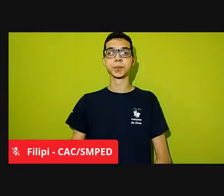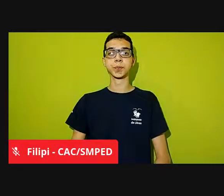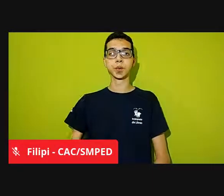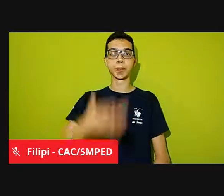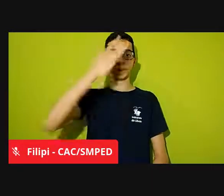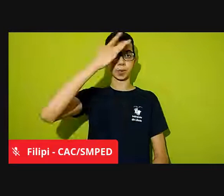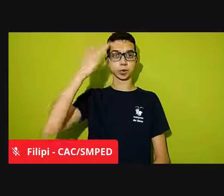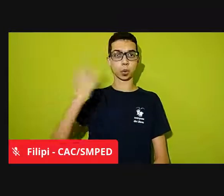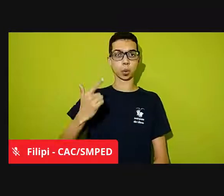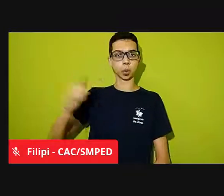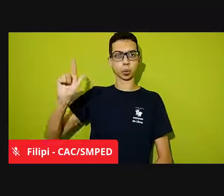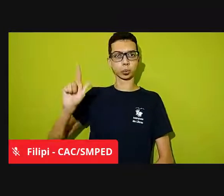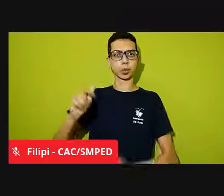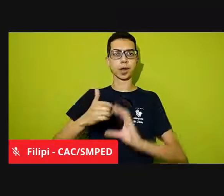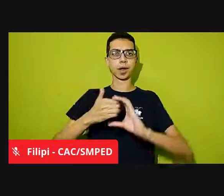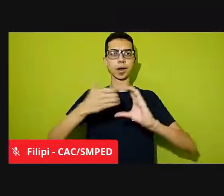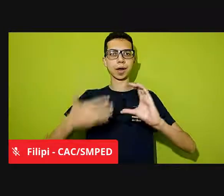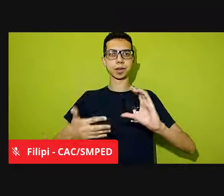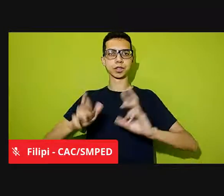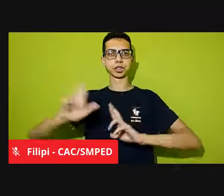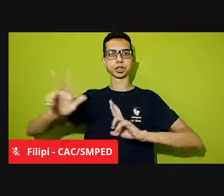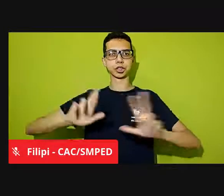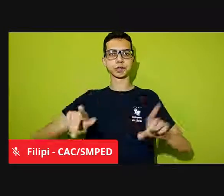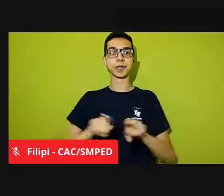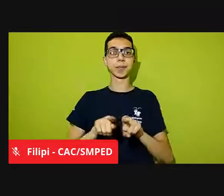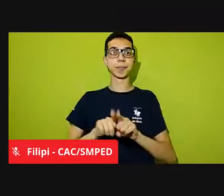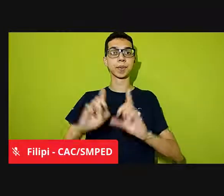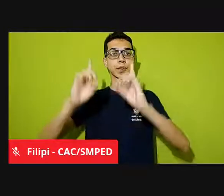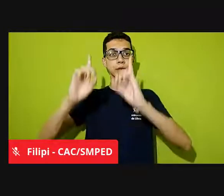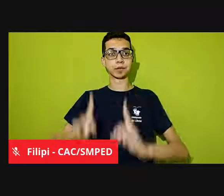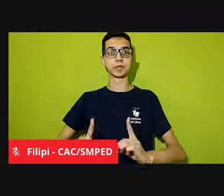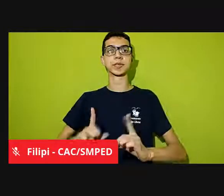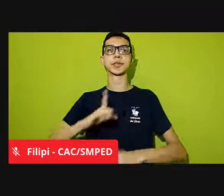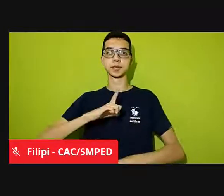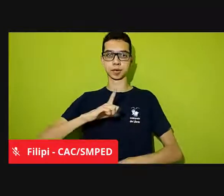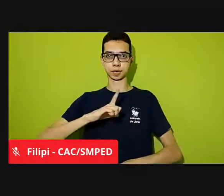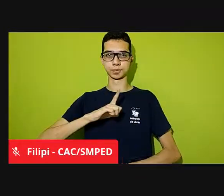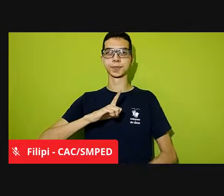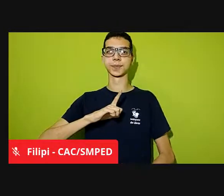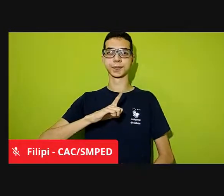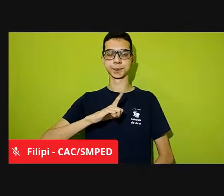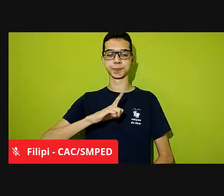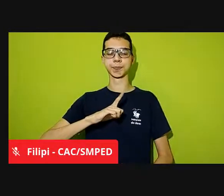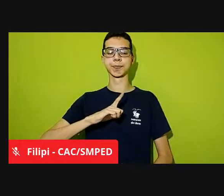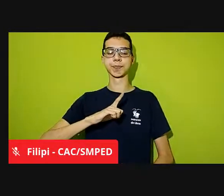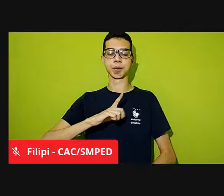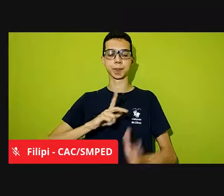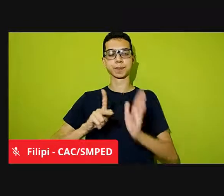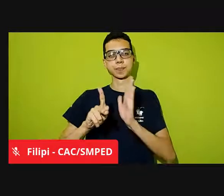pessoas com outras características dissidentes, aí outras deficiências, também possuem as suas próprias, e isso permite uma